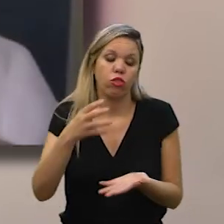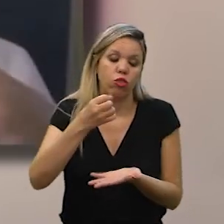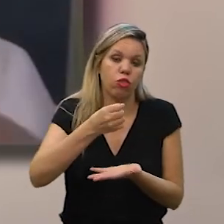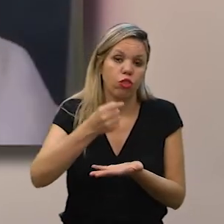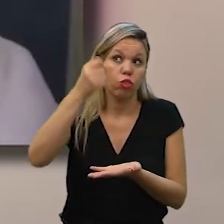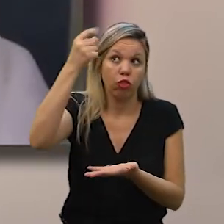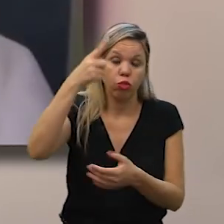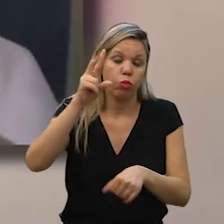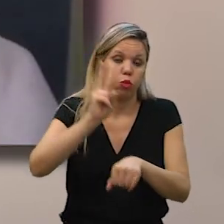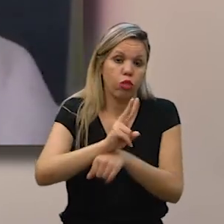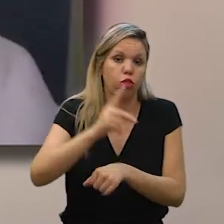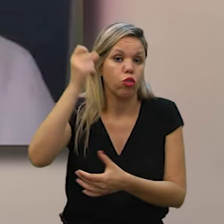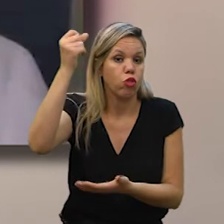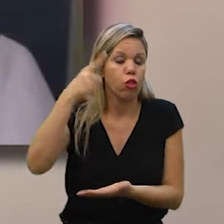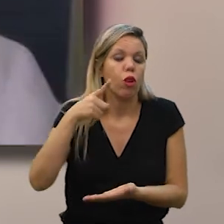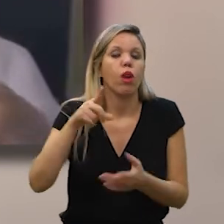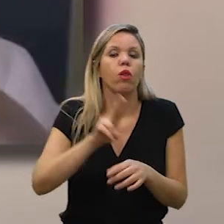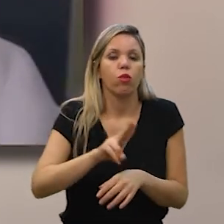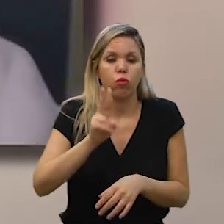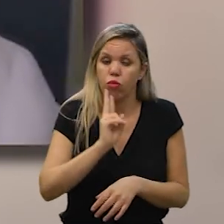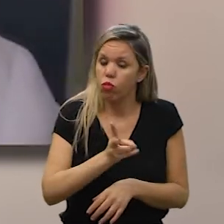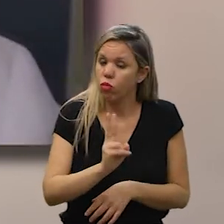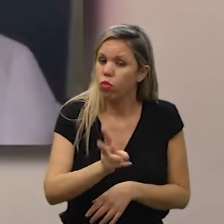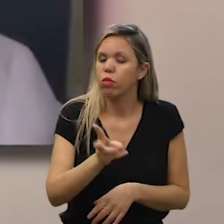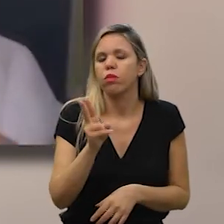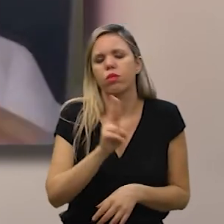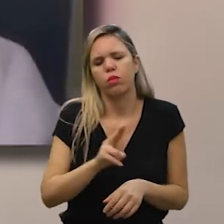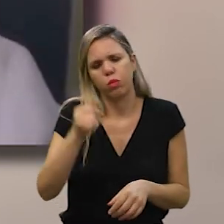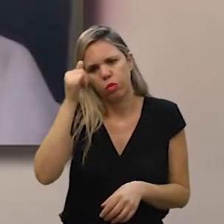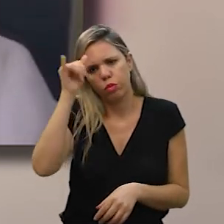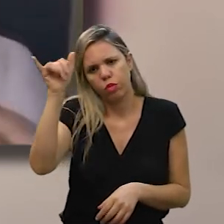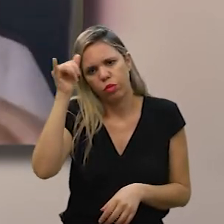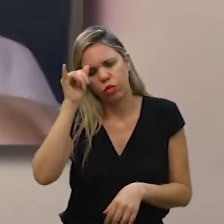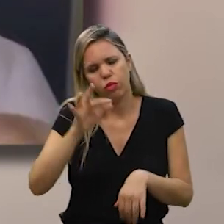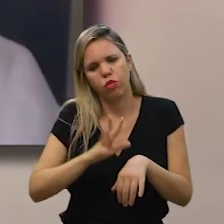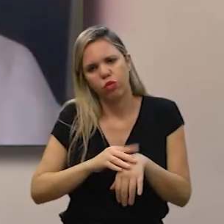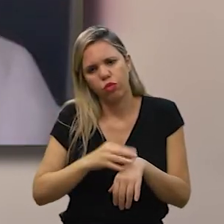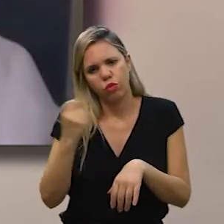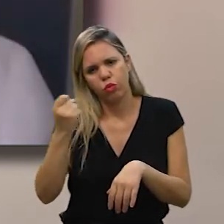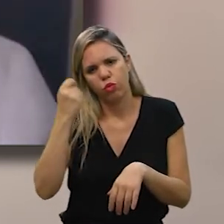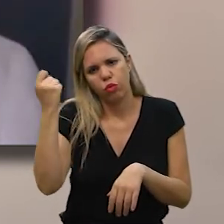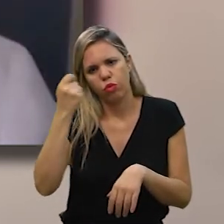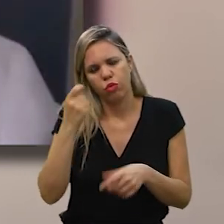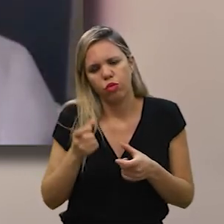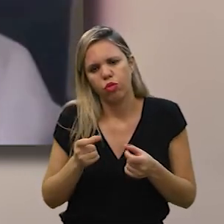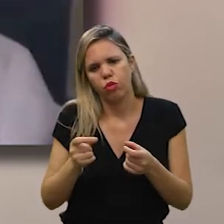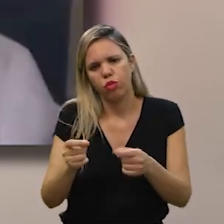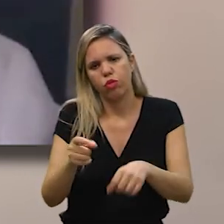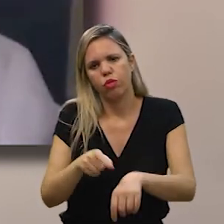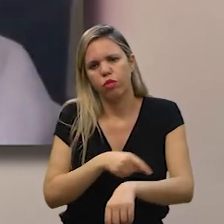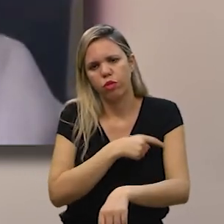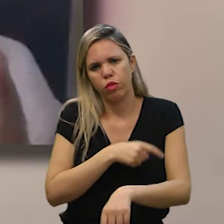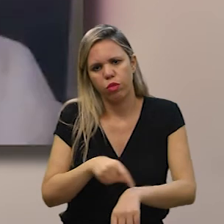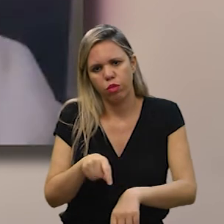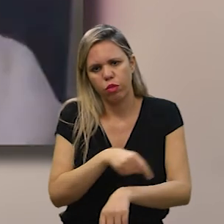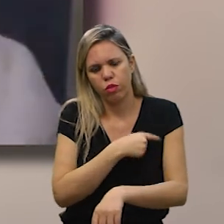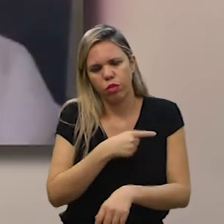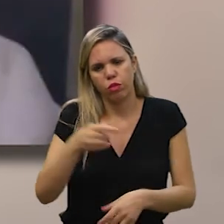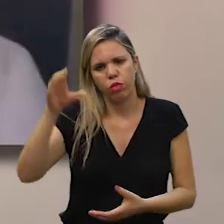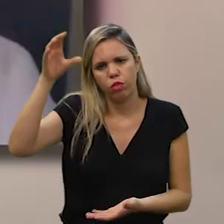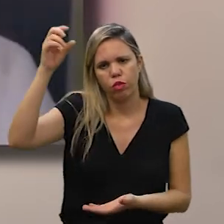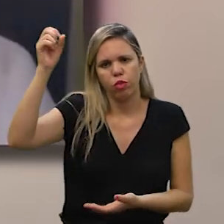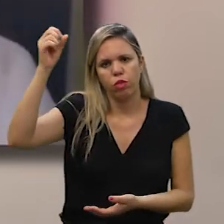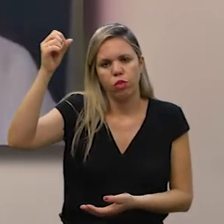é extremamente importante. Usar filtro solar para prevenir de doenças graves como câncer de pele. Então,